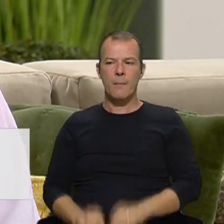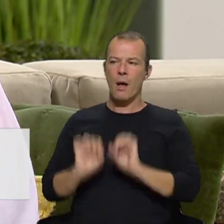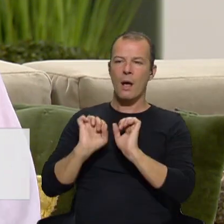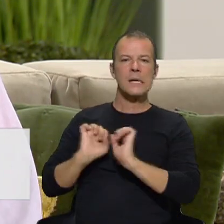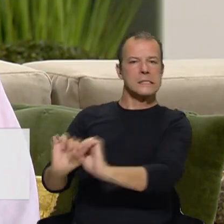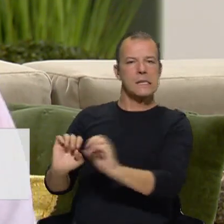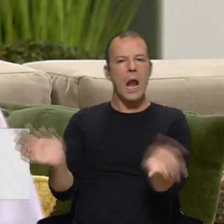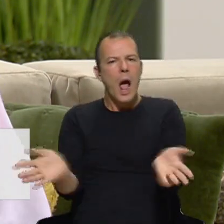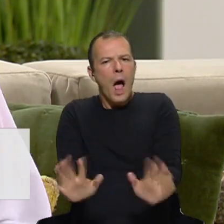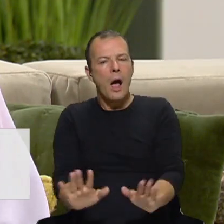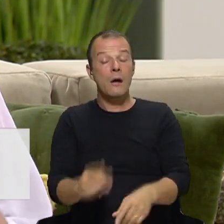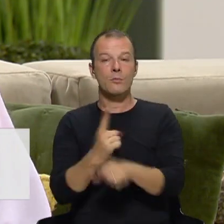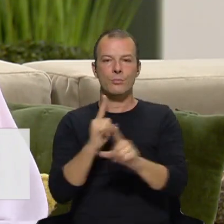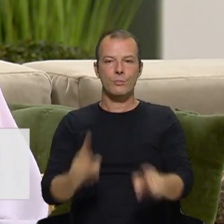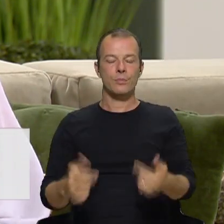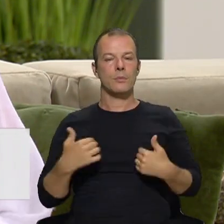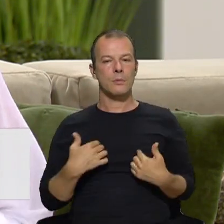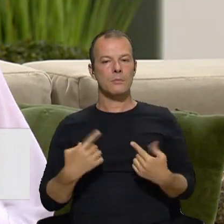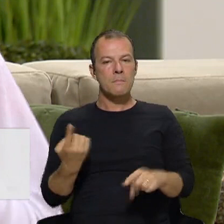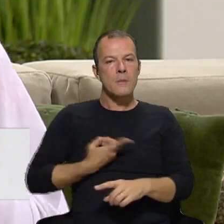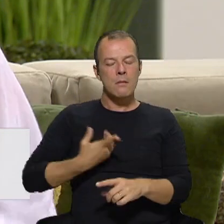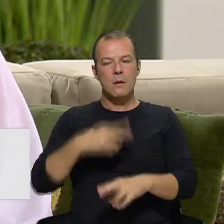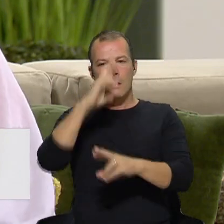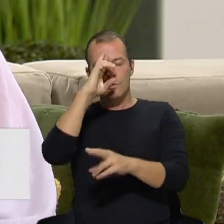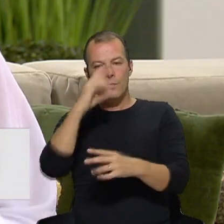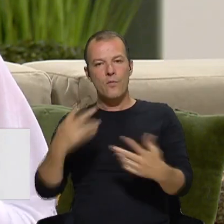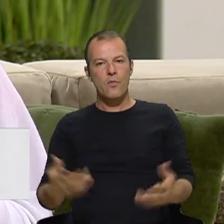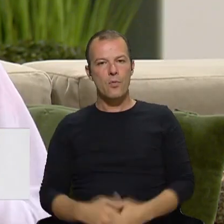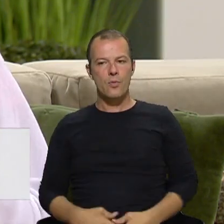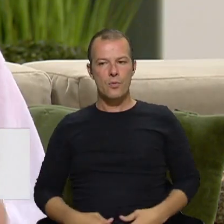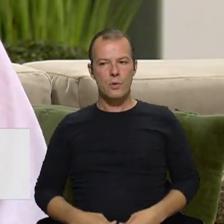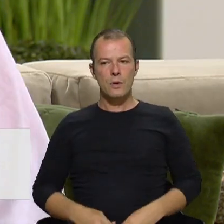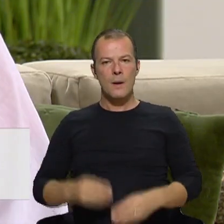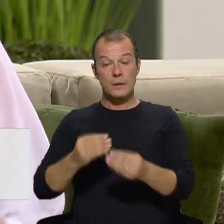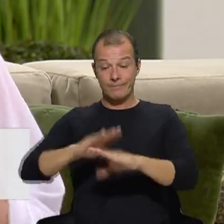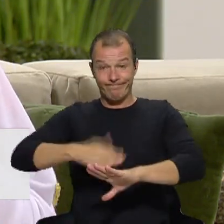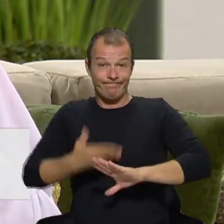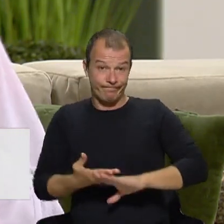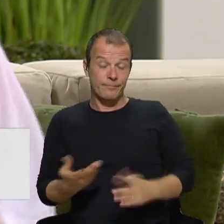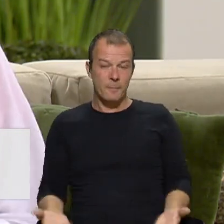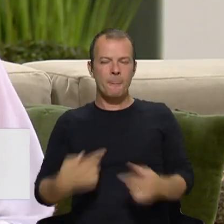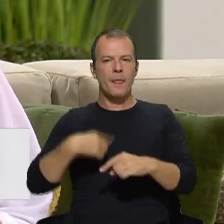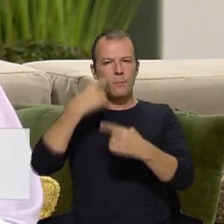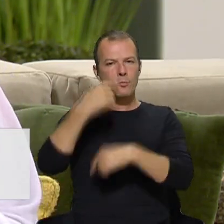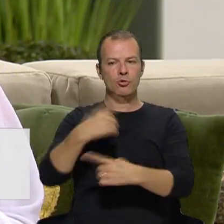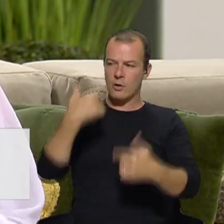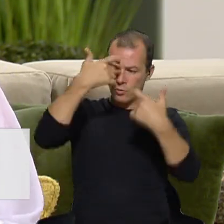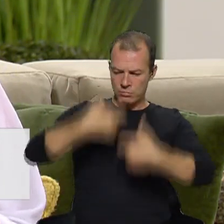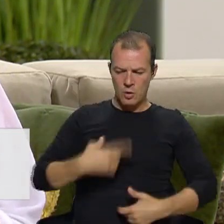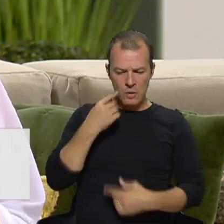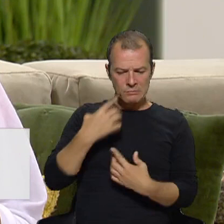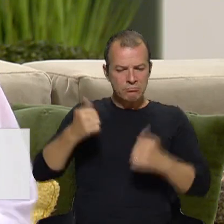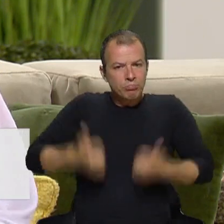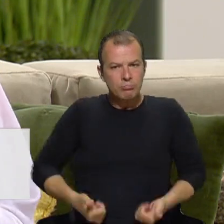não é? Acabamos por ter que fazer um esforço superior para mostrar que valemos, para